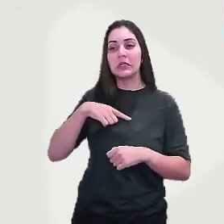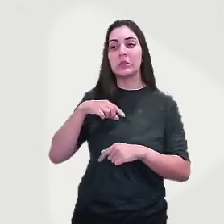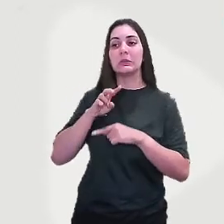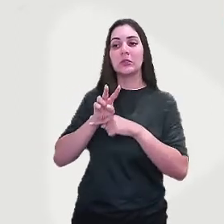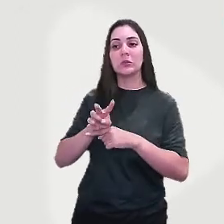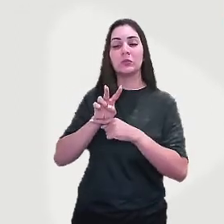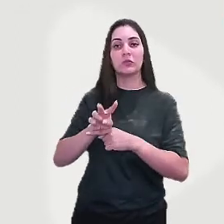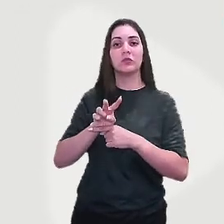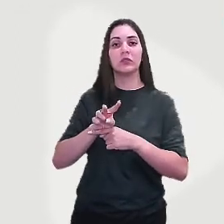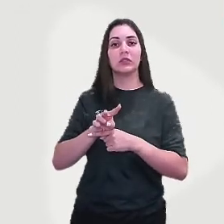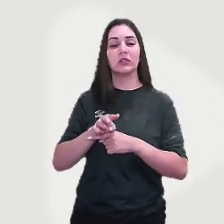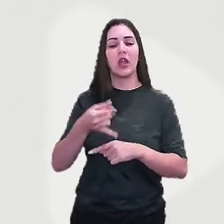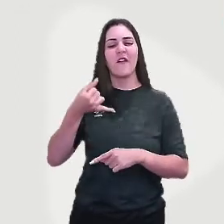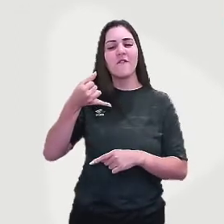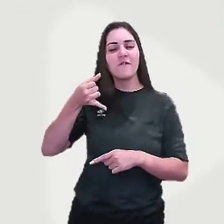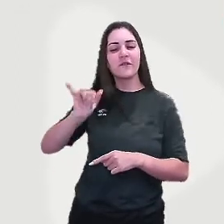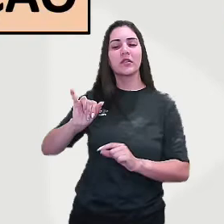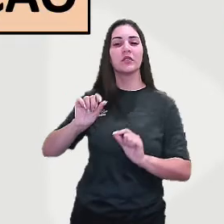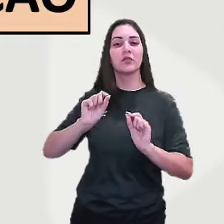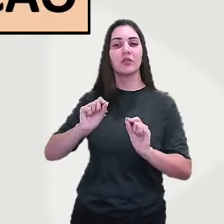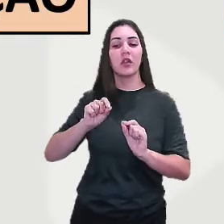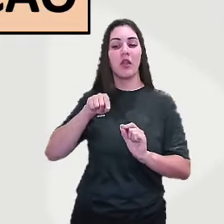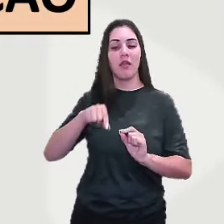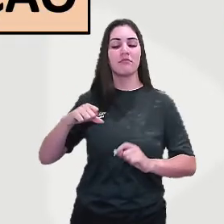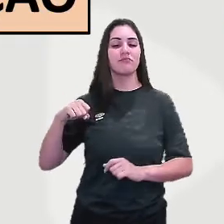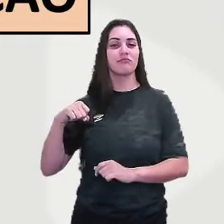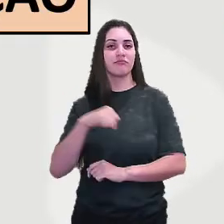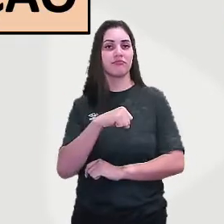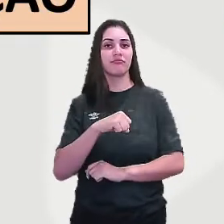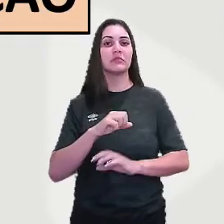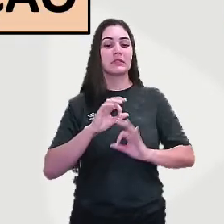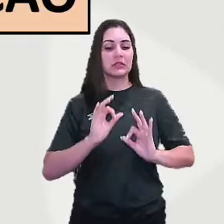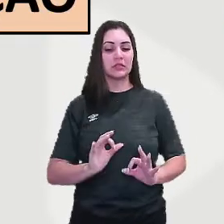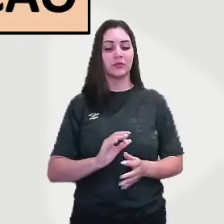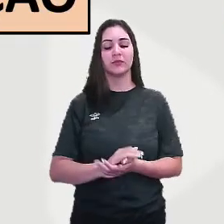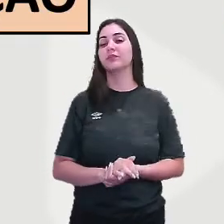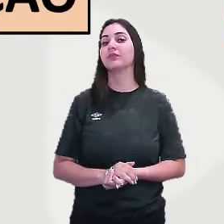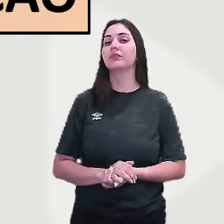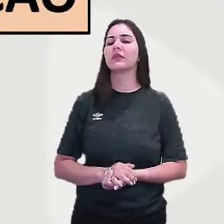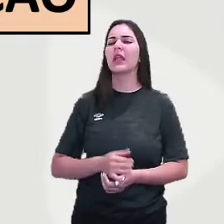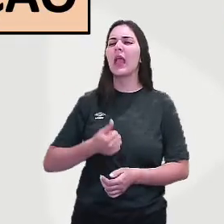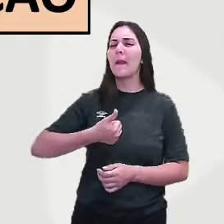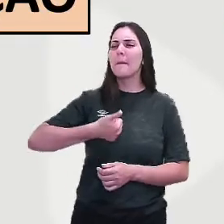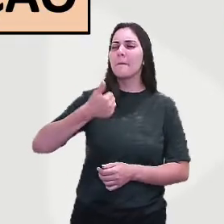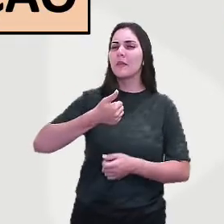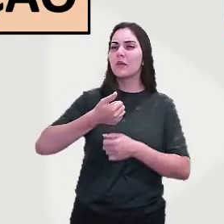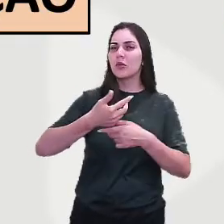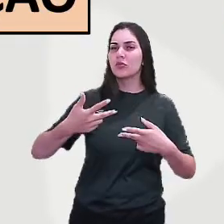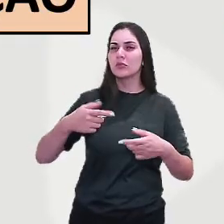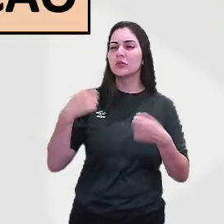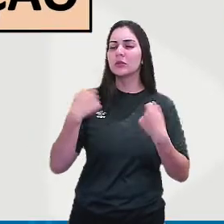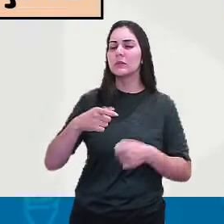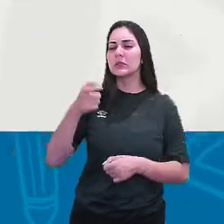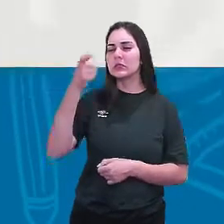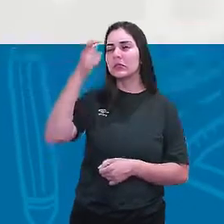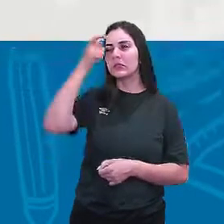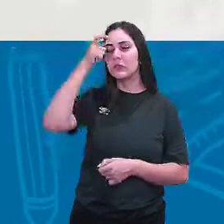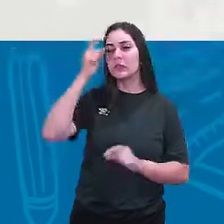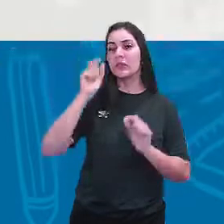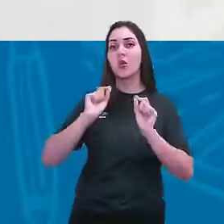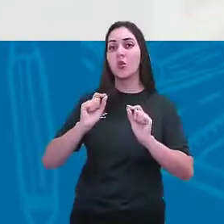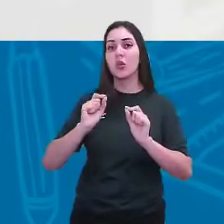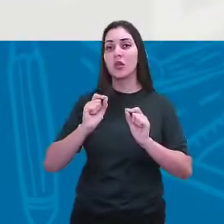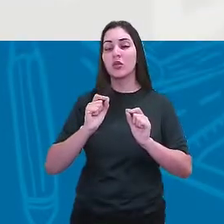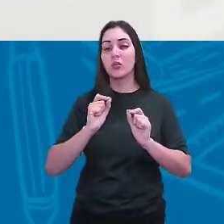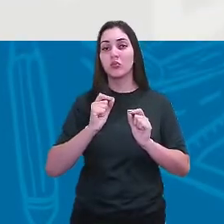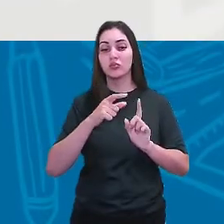tomar para estar evitando esses acidentes, tá certo? E aí a primeira coisa que a gente tem que ter em mente, né, que as